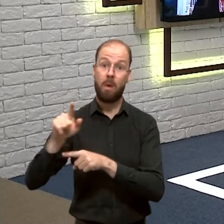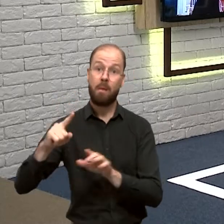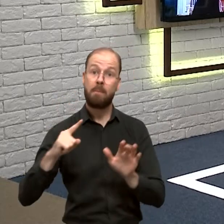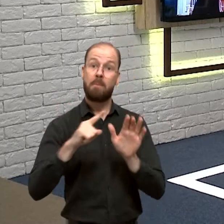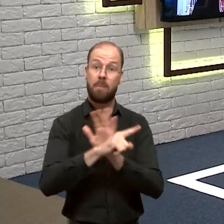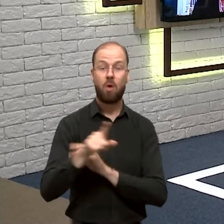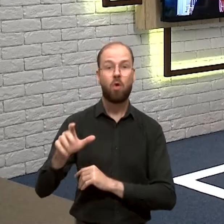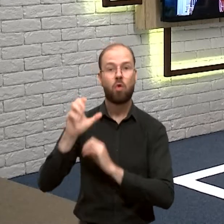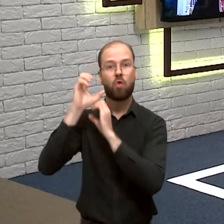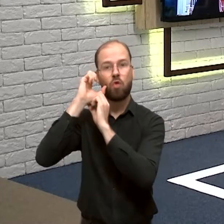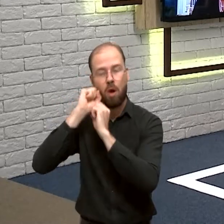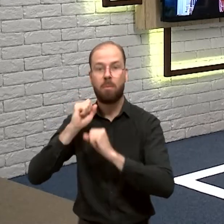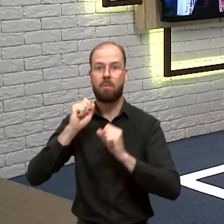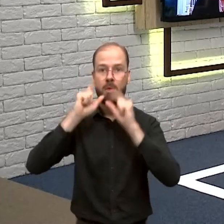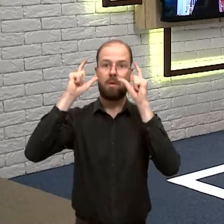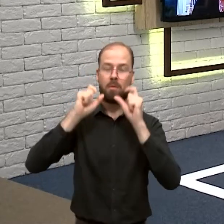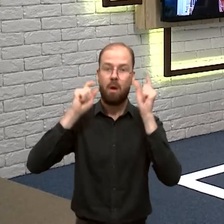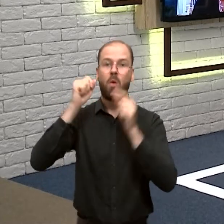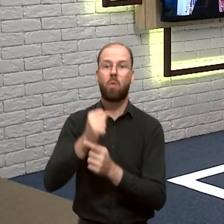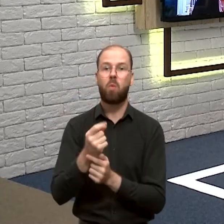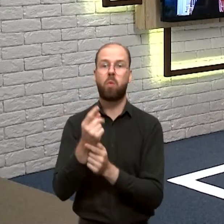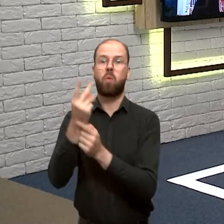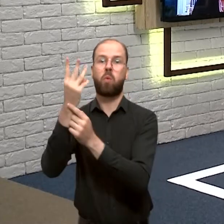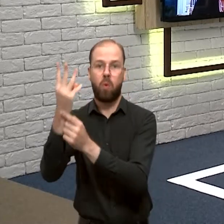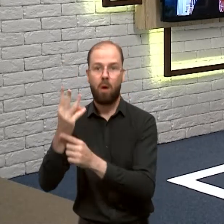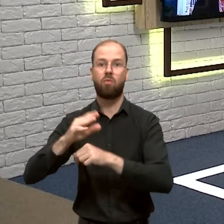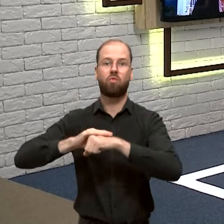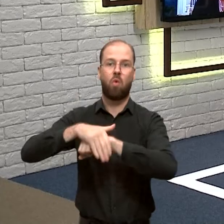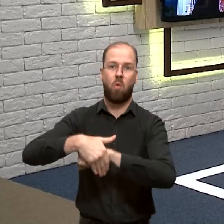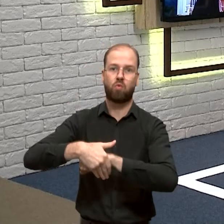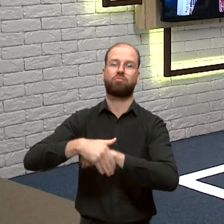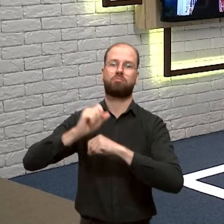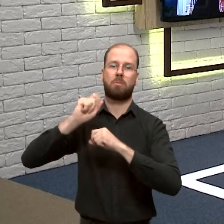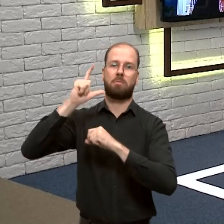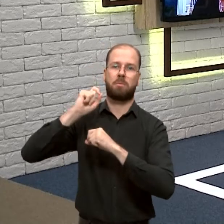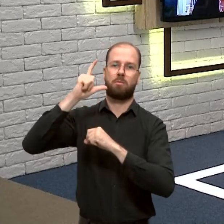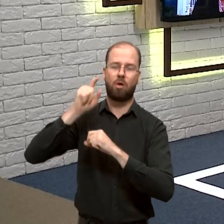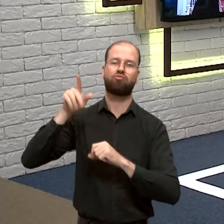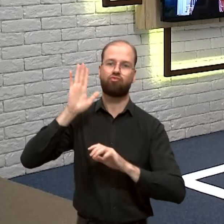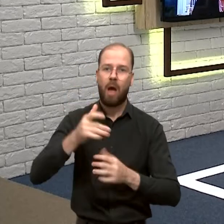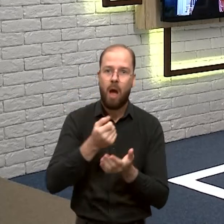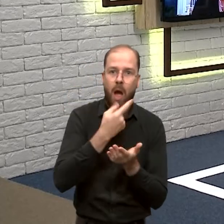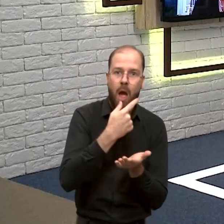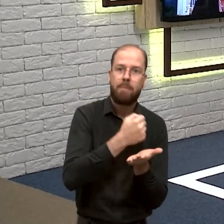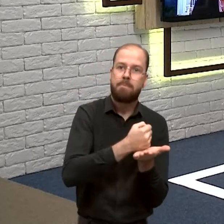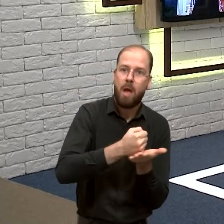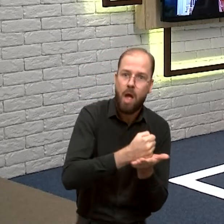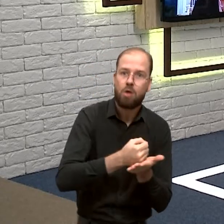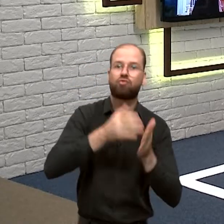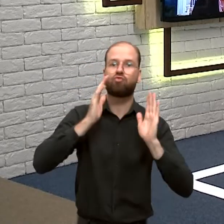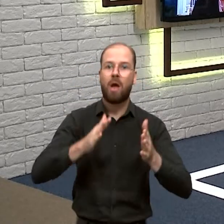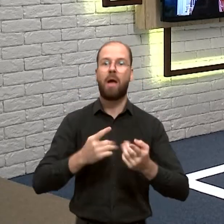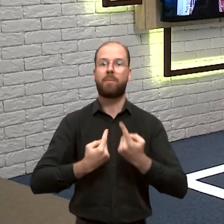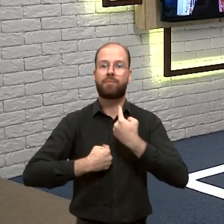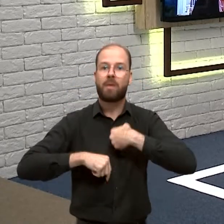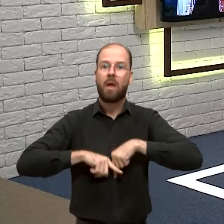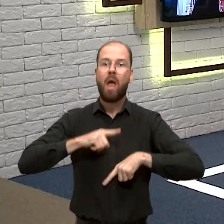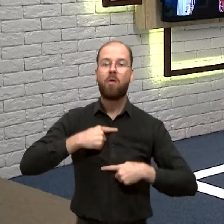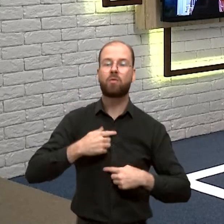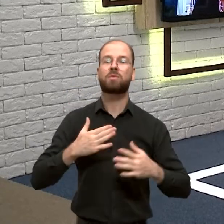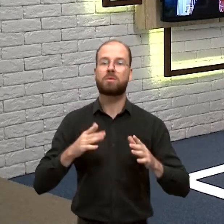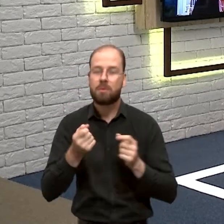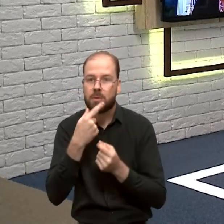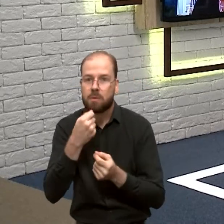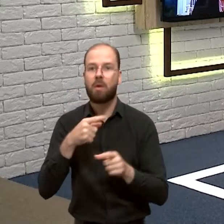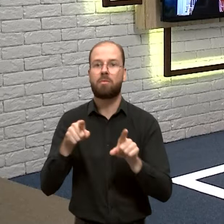noite. Que já foram feitos tratamentos variados, com melatonina, zolpidem, homeopáticos e remédios para refluxo. E que eles também têm